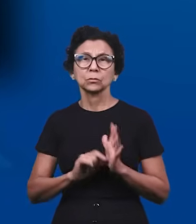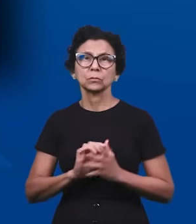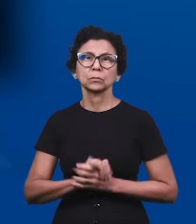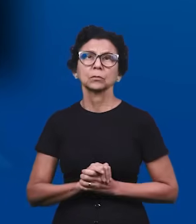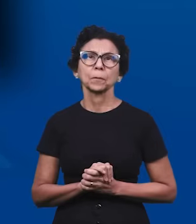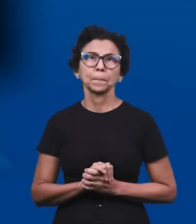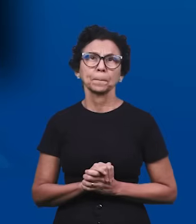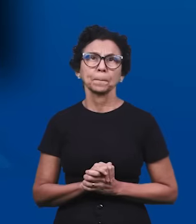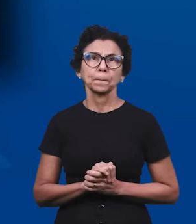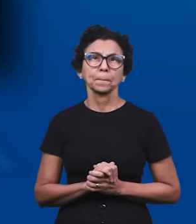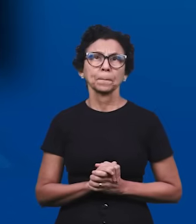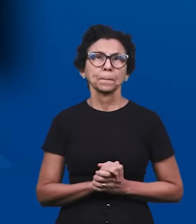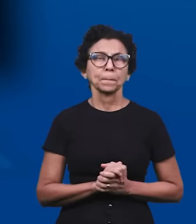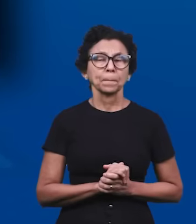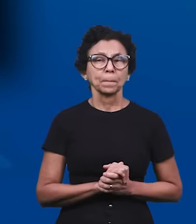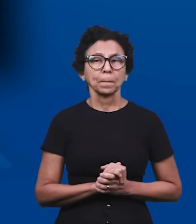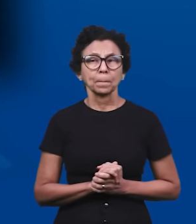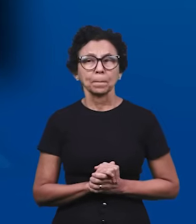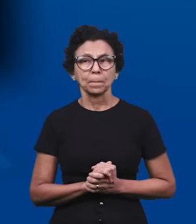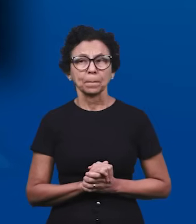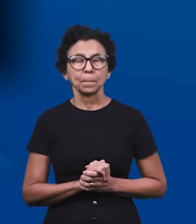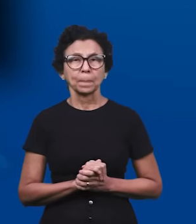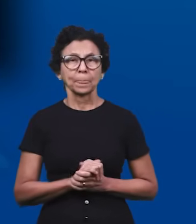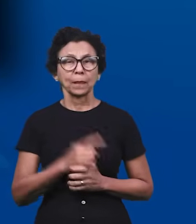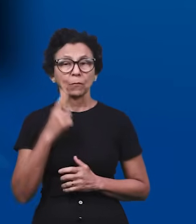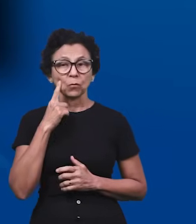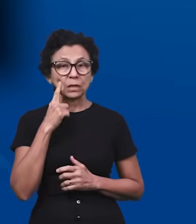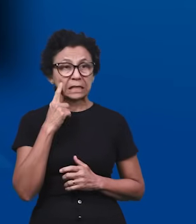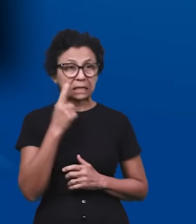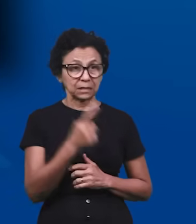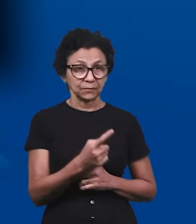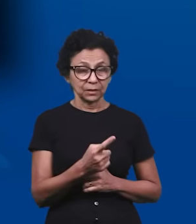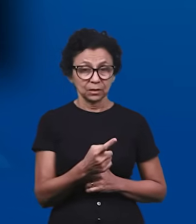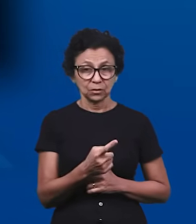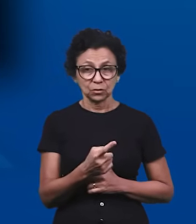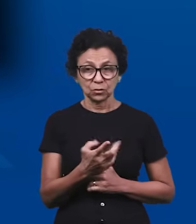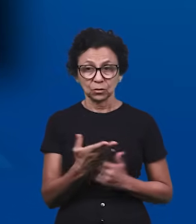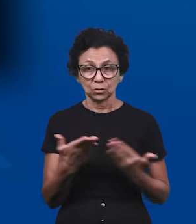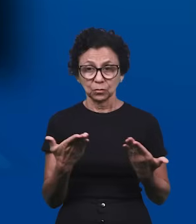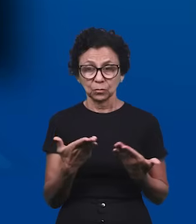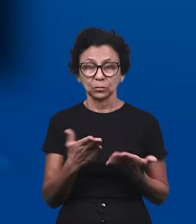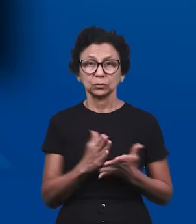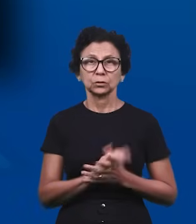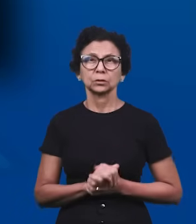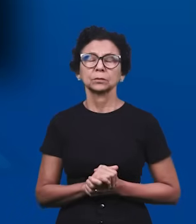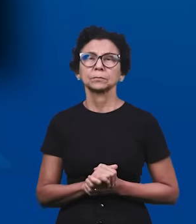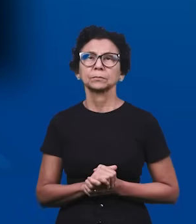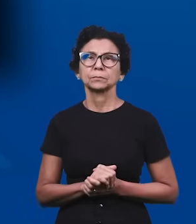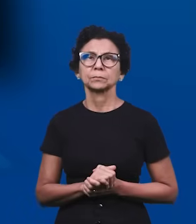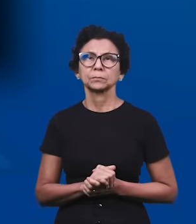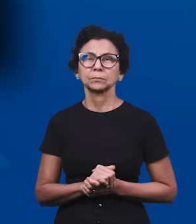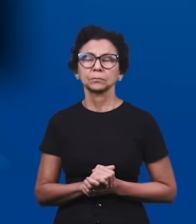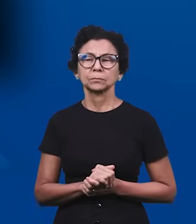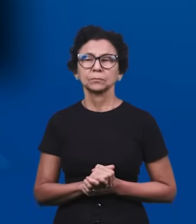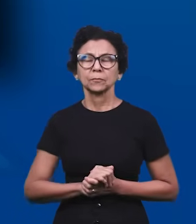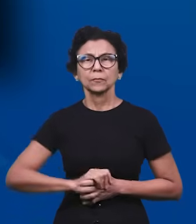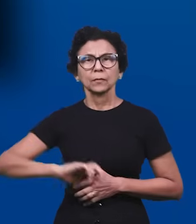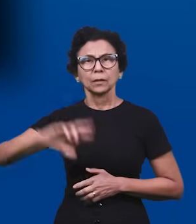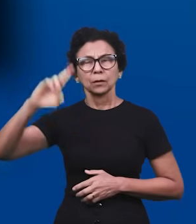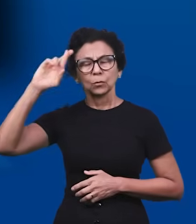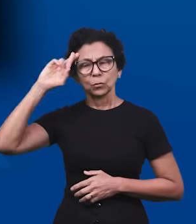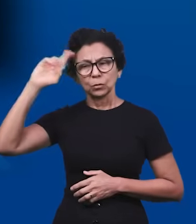fará. Porque aos egípcios que hoje vistes, nunca mais os tornareis a ver. O